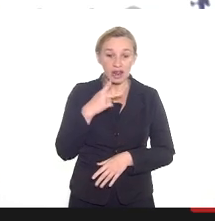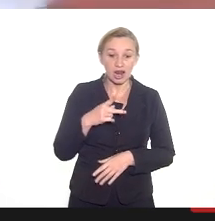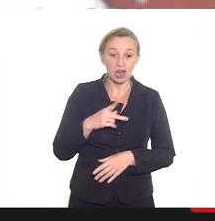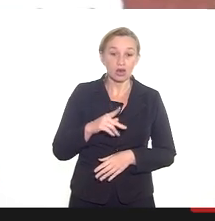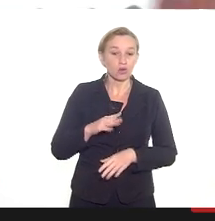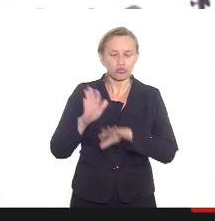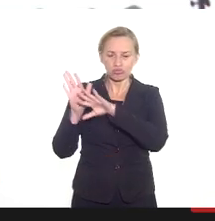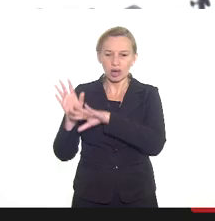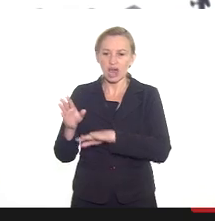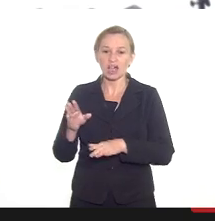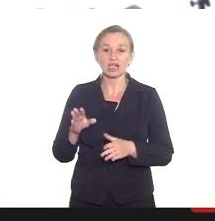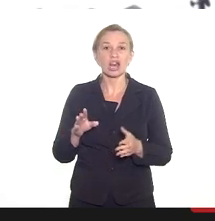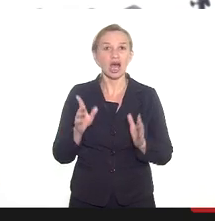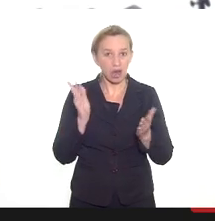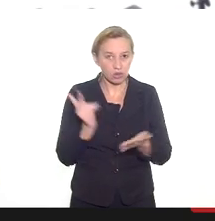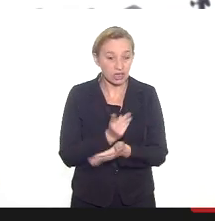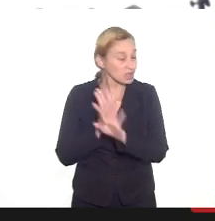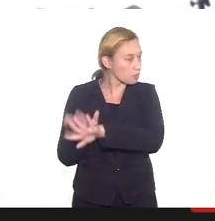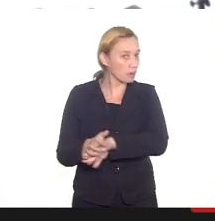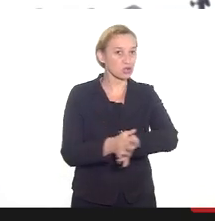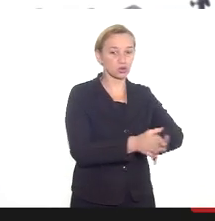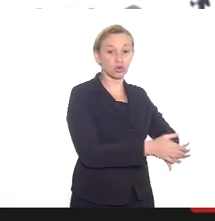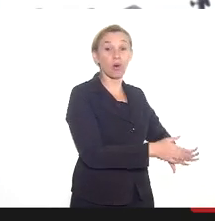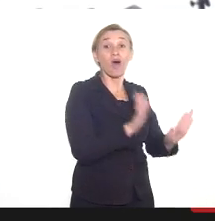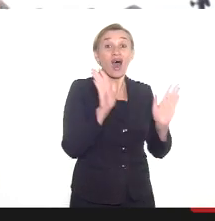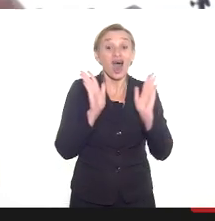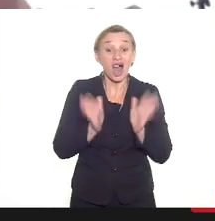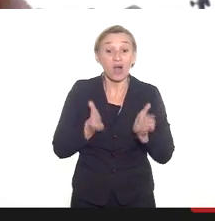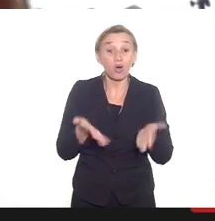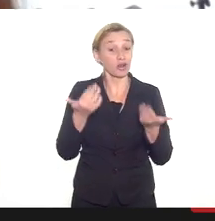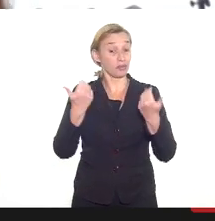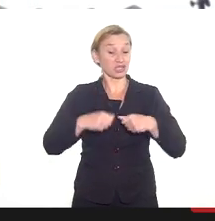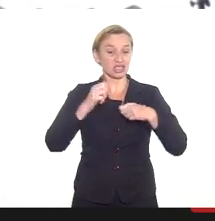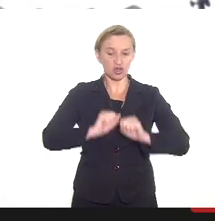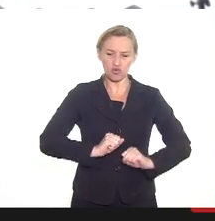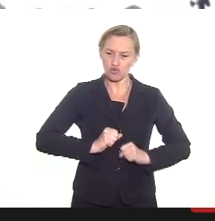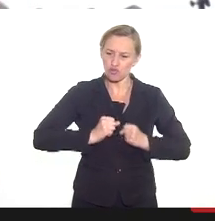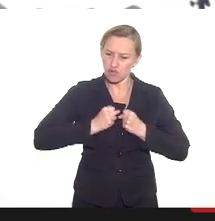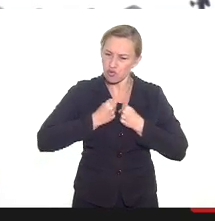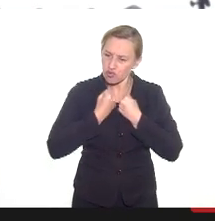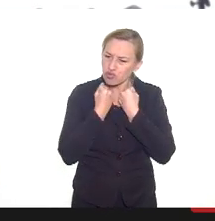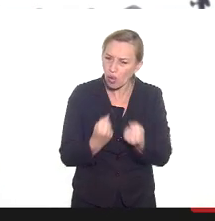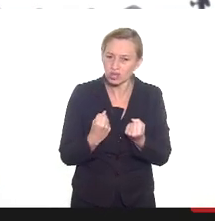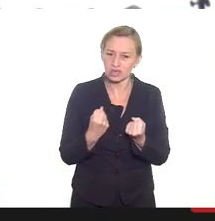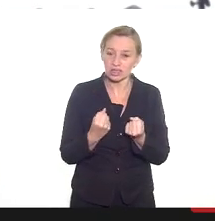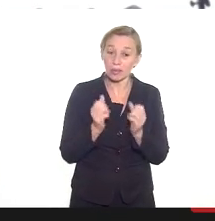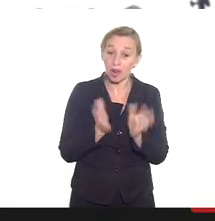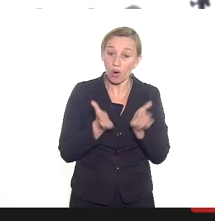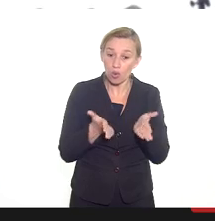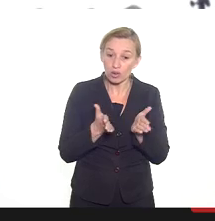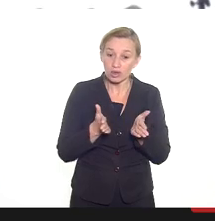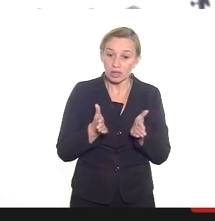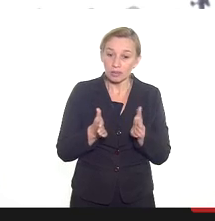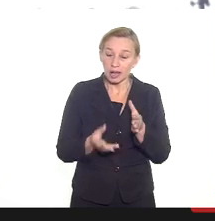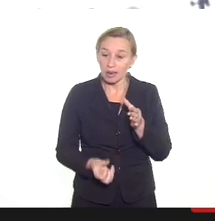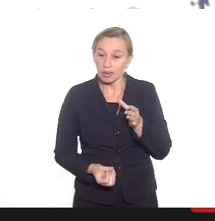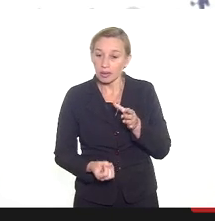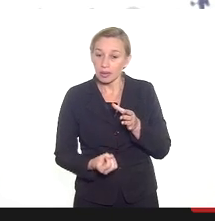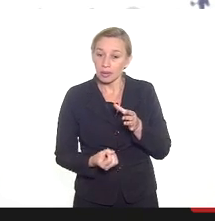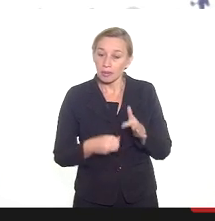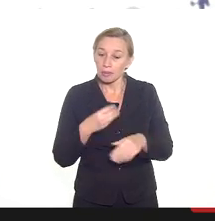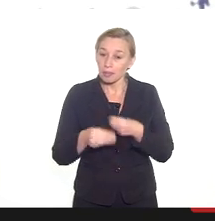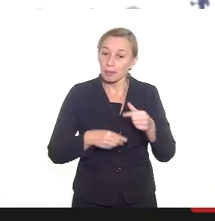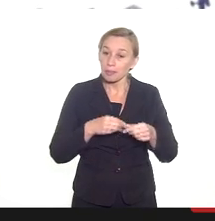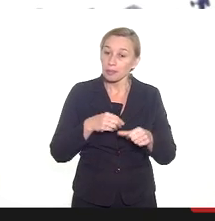passou, já passou. Agora, nós precisamos ter a força do hoje para promover uma projeção do